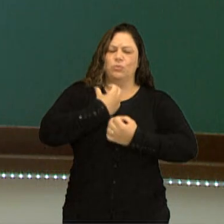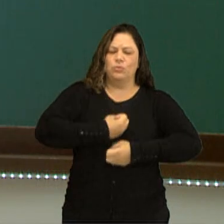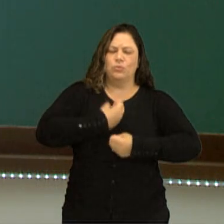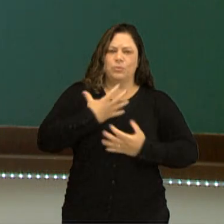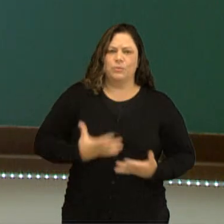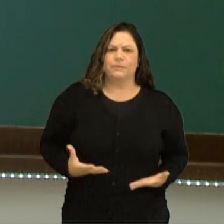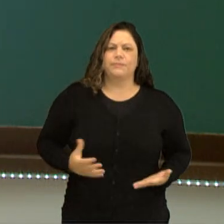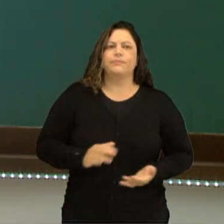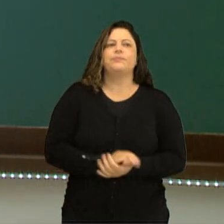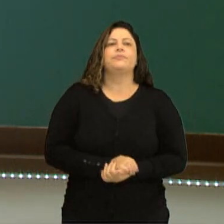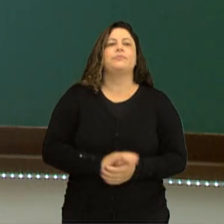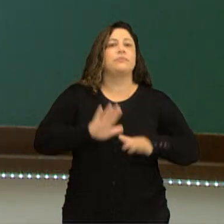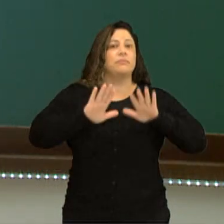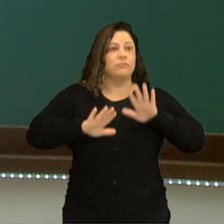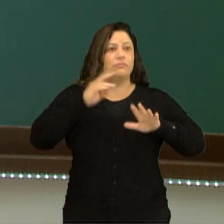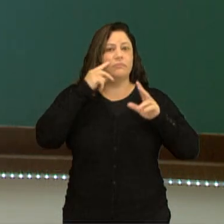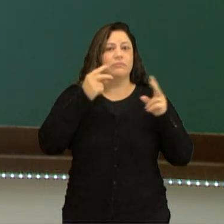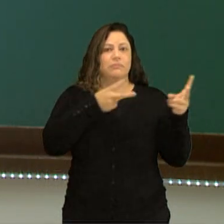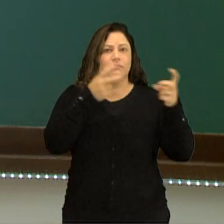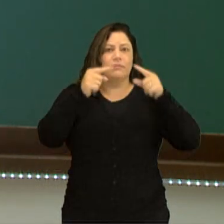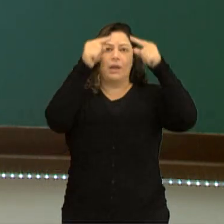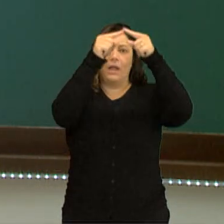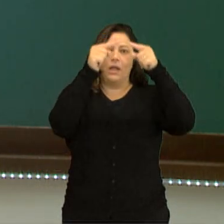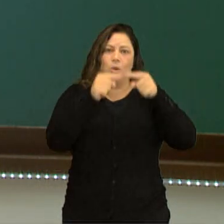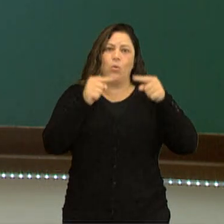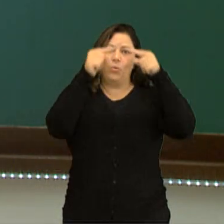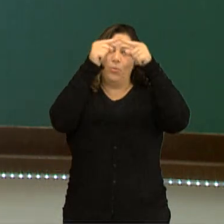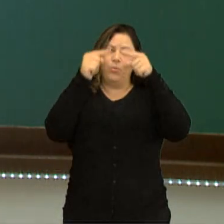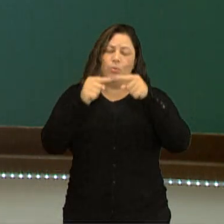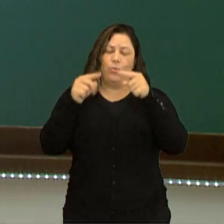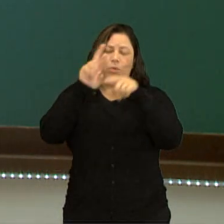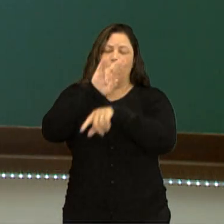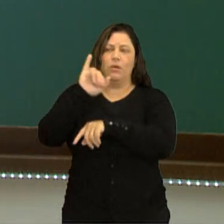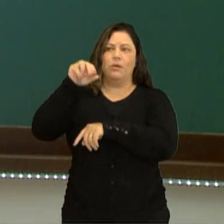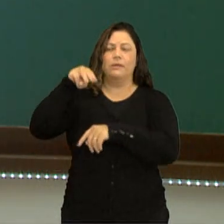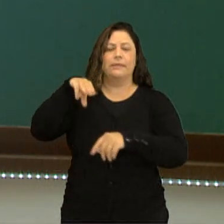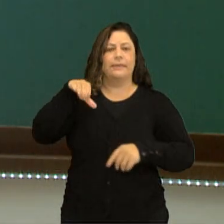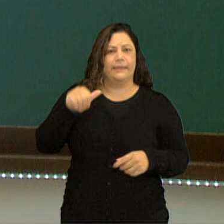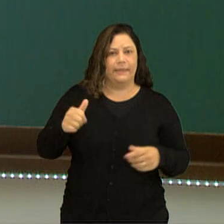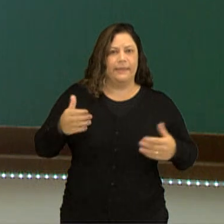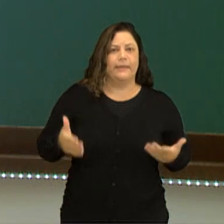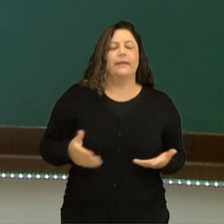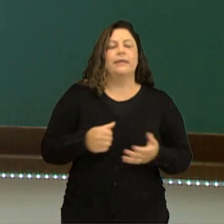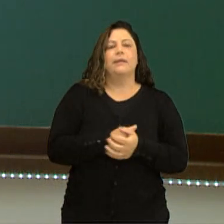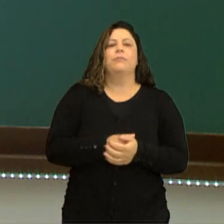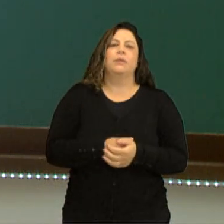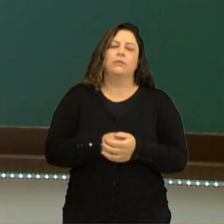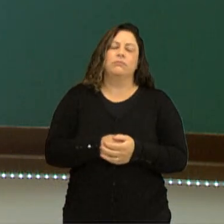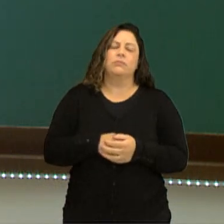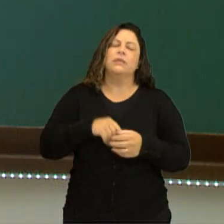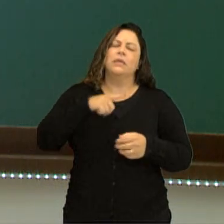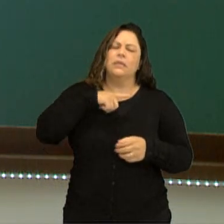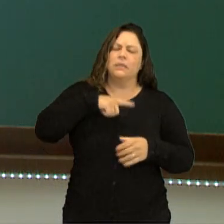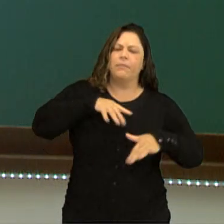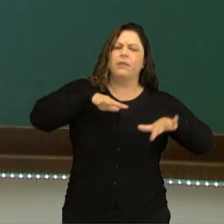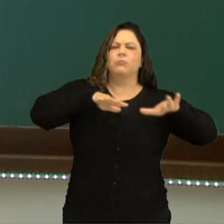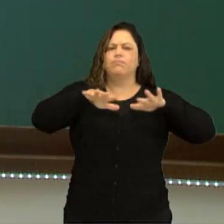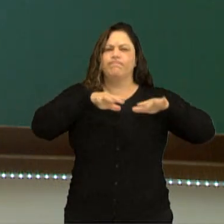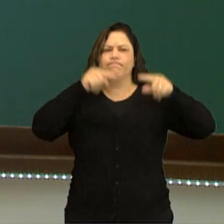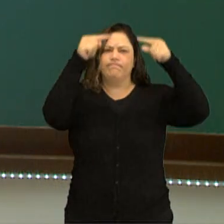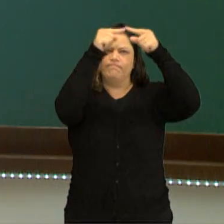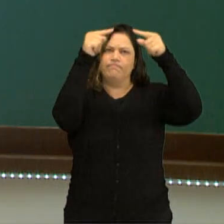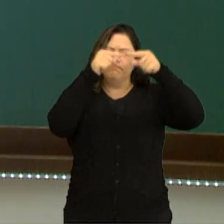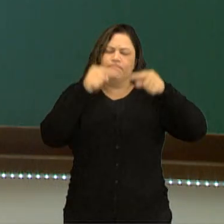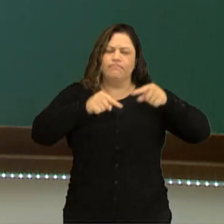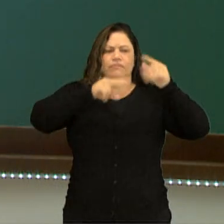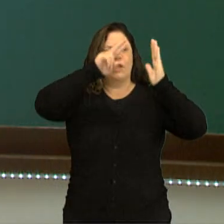Muitas vezes encontramos rima, não é algo obrigatório, mas encontramos, é um recurso. E temos o ritmo também, que juntos